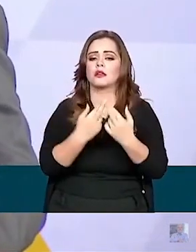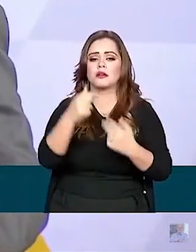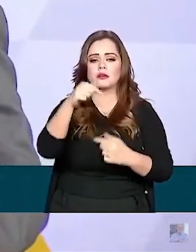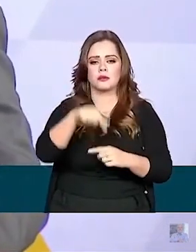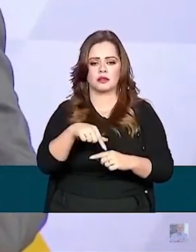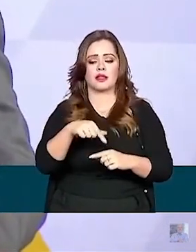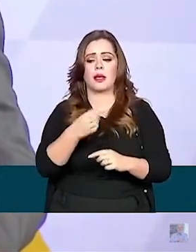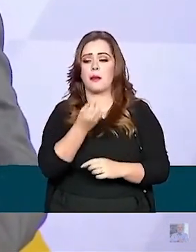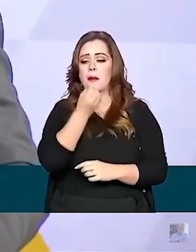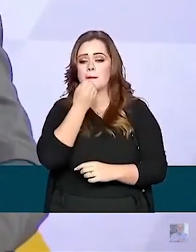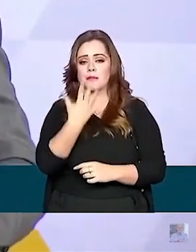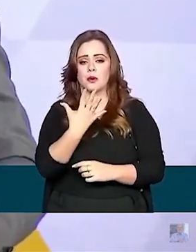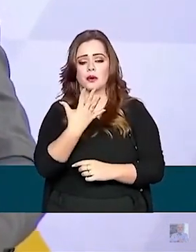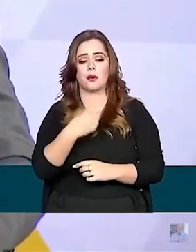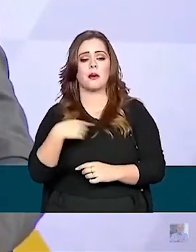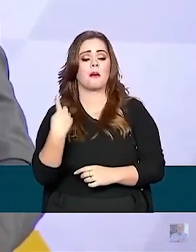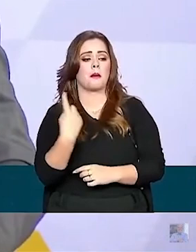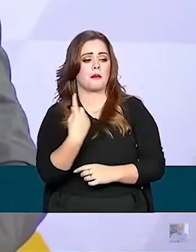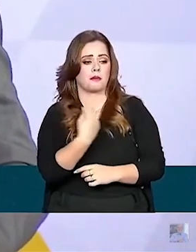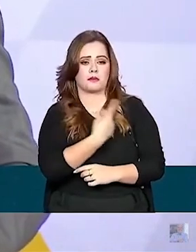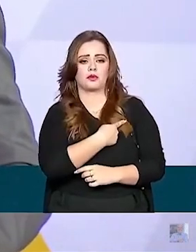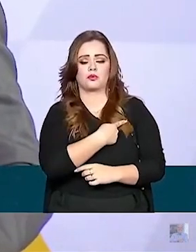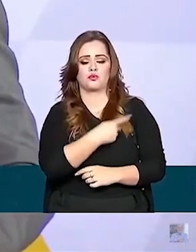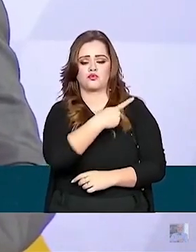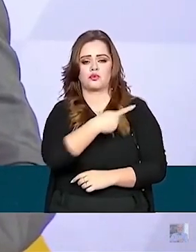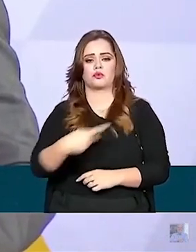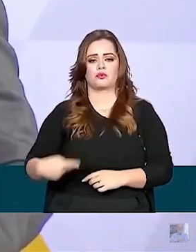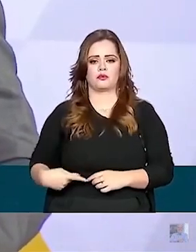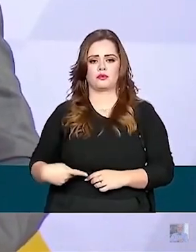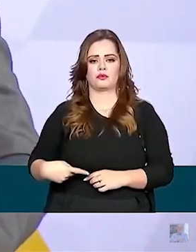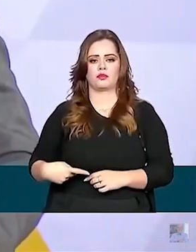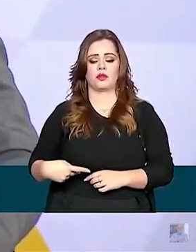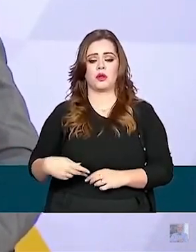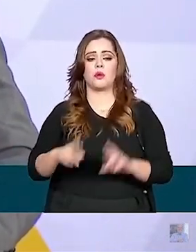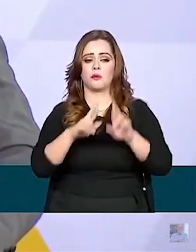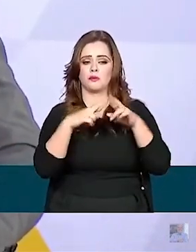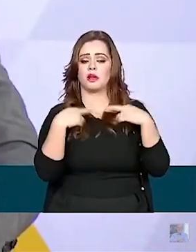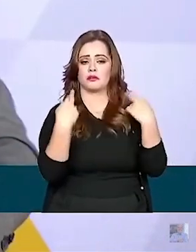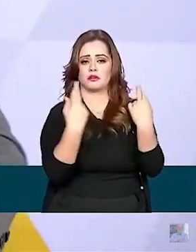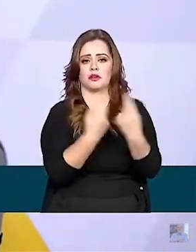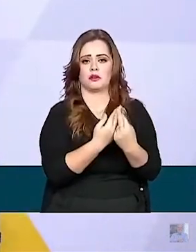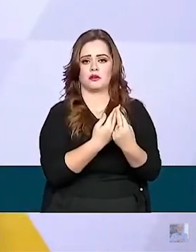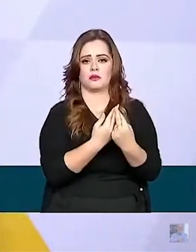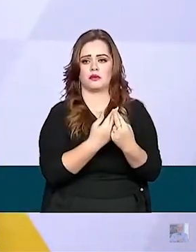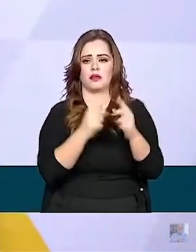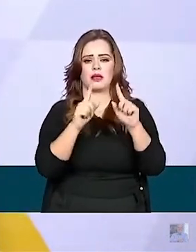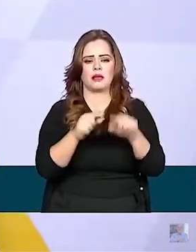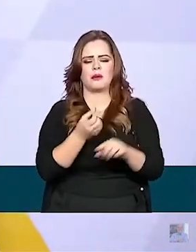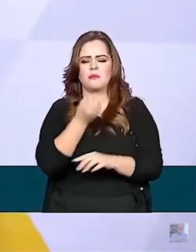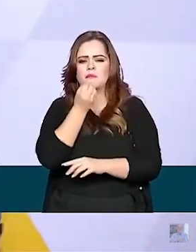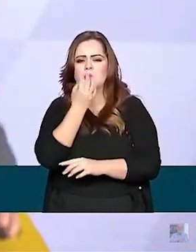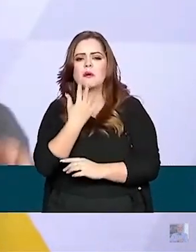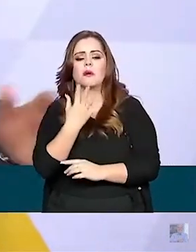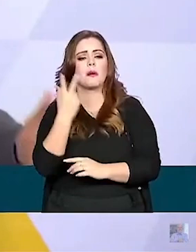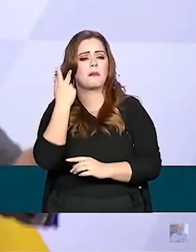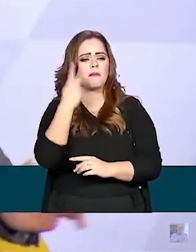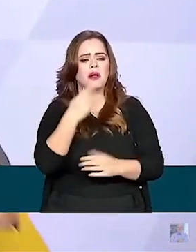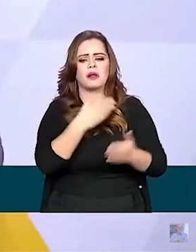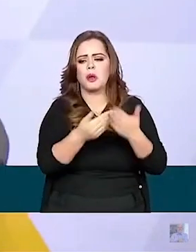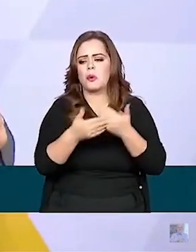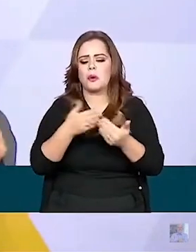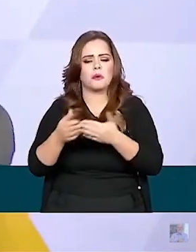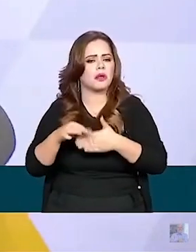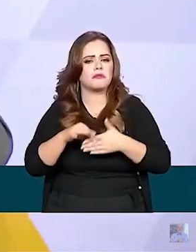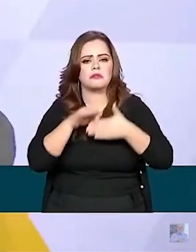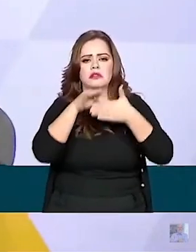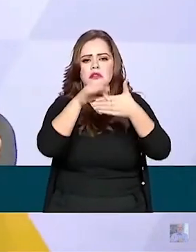é gratificante para um presidente da República. Uma reunião como essa é gratificante para qualquer líder